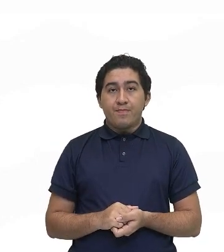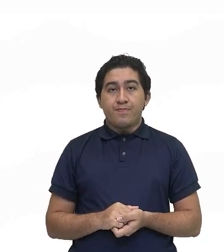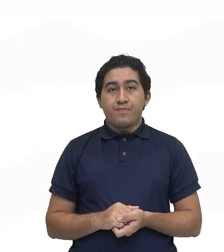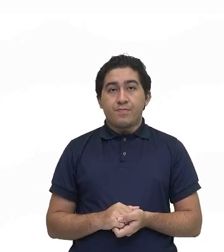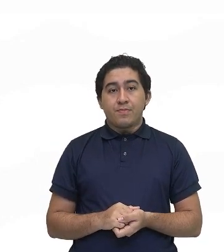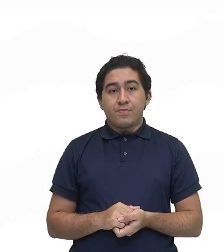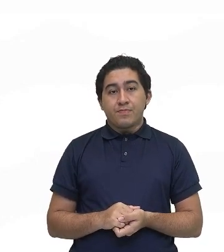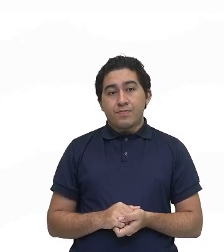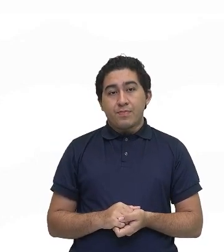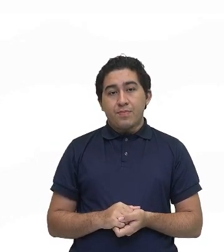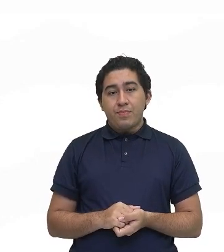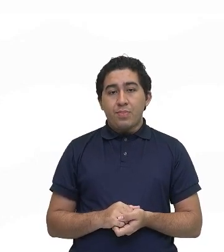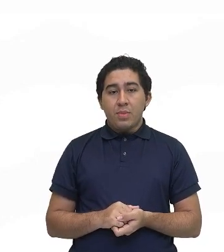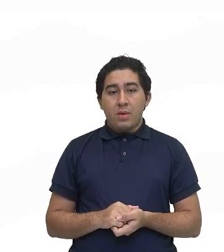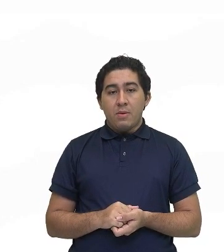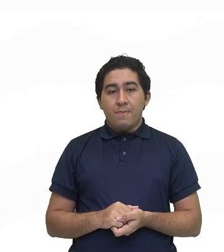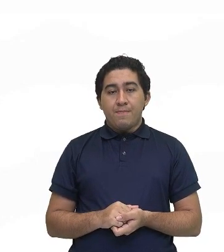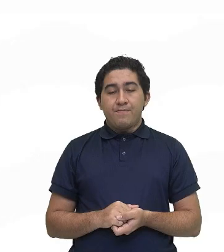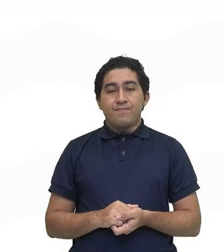ó, lembra-se